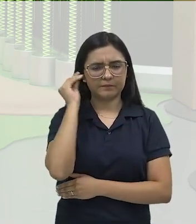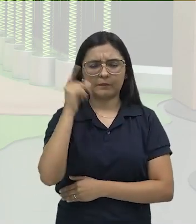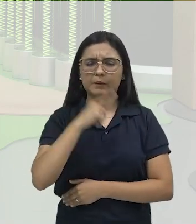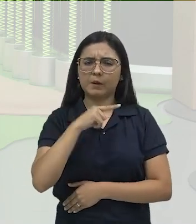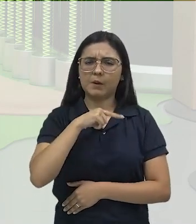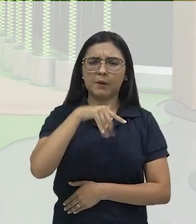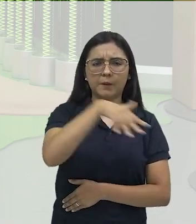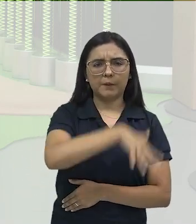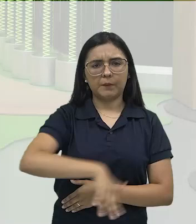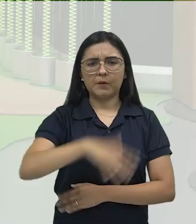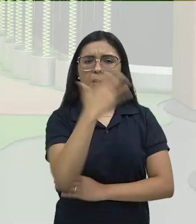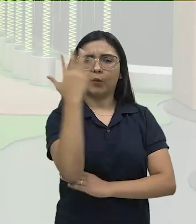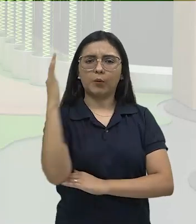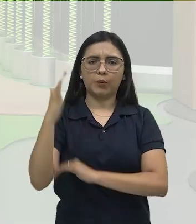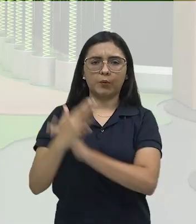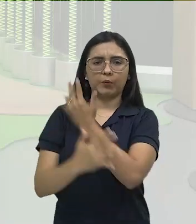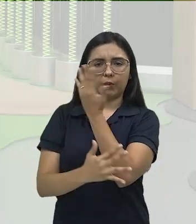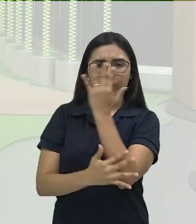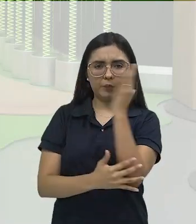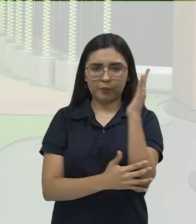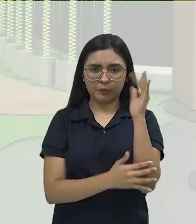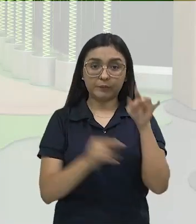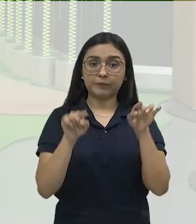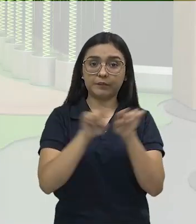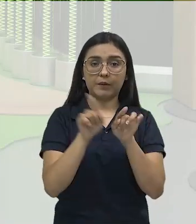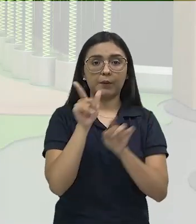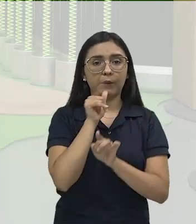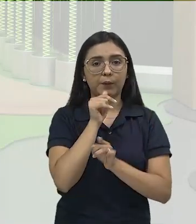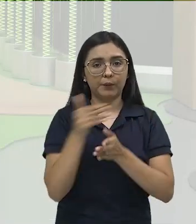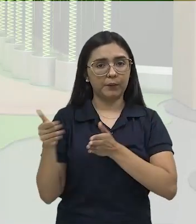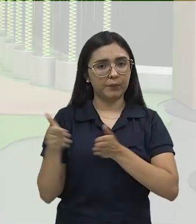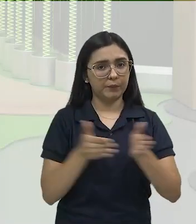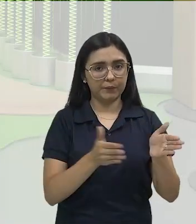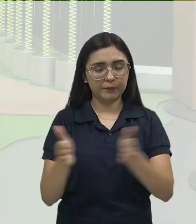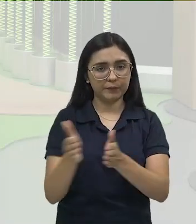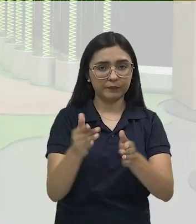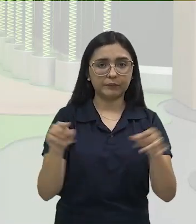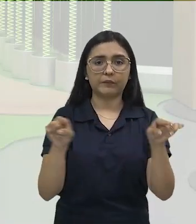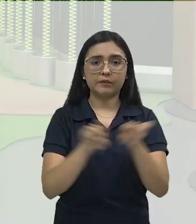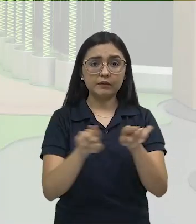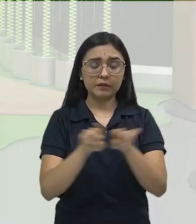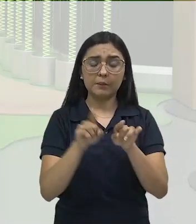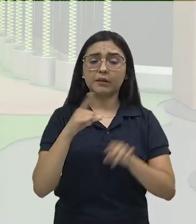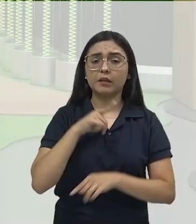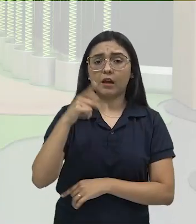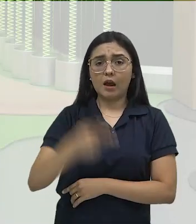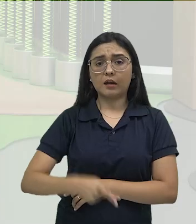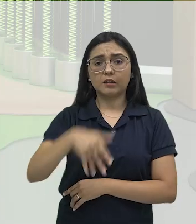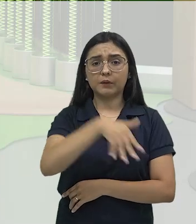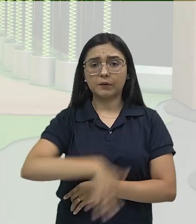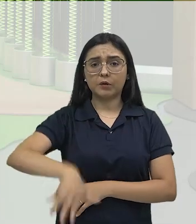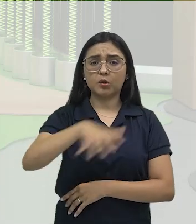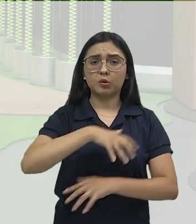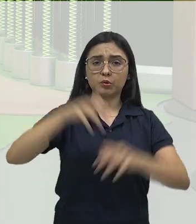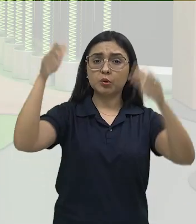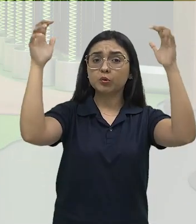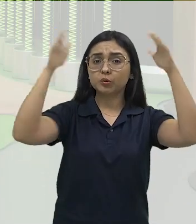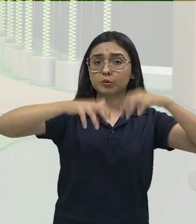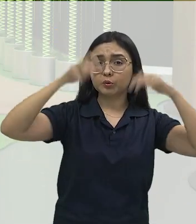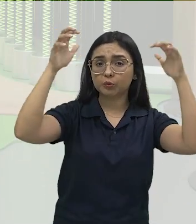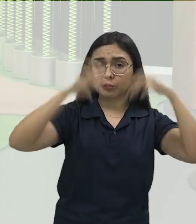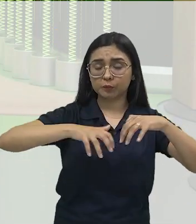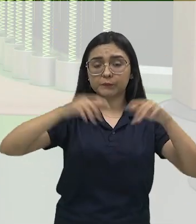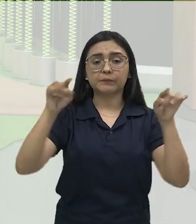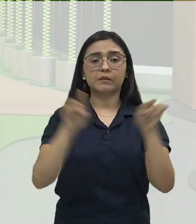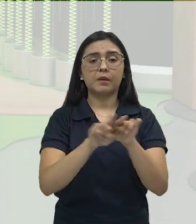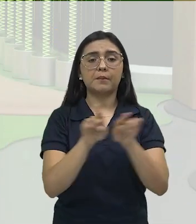por muita floresta, por muitos rios. Nós também temos na nossa região muita chuva,